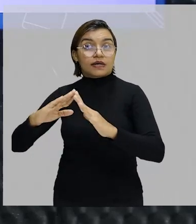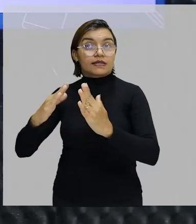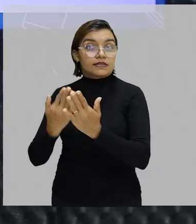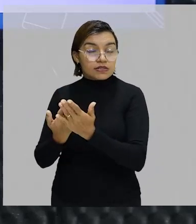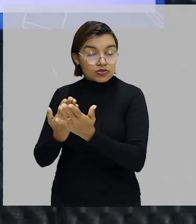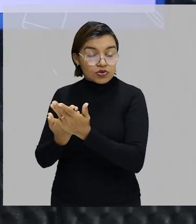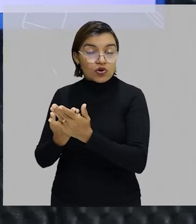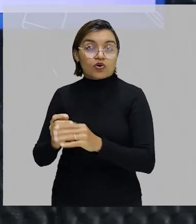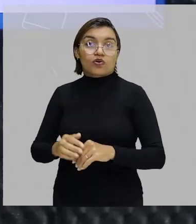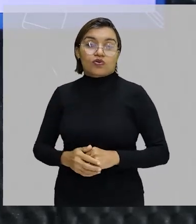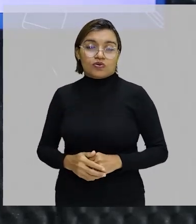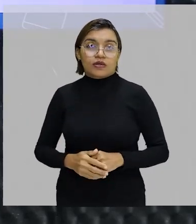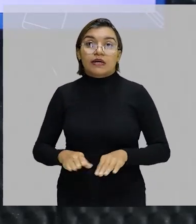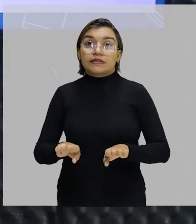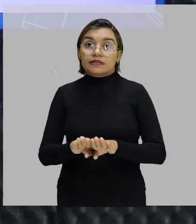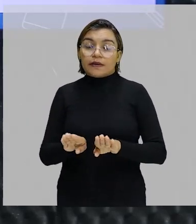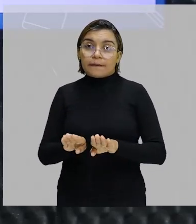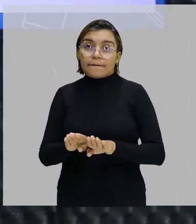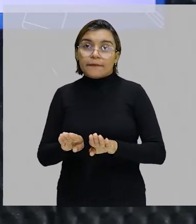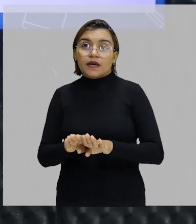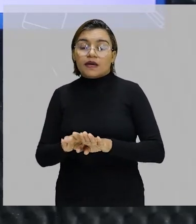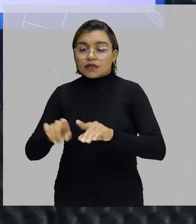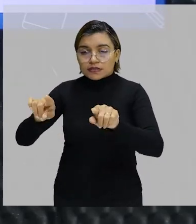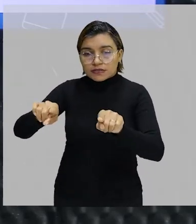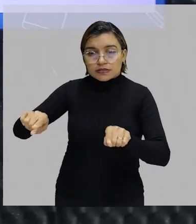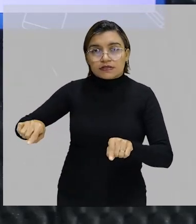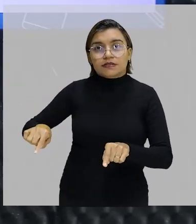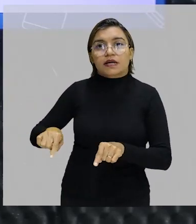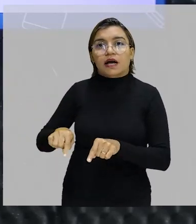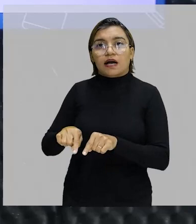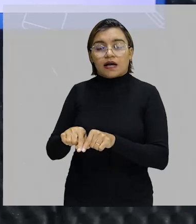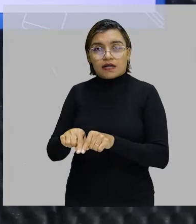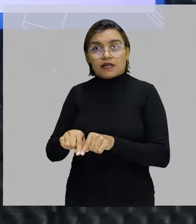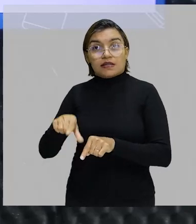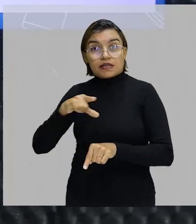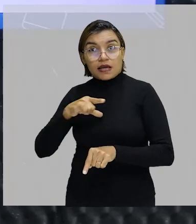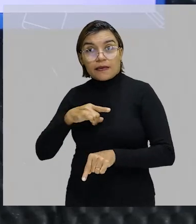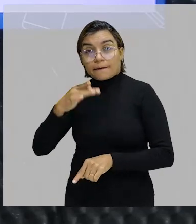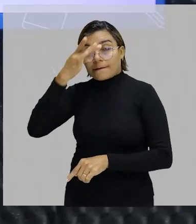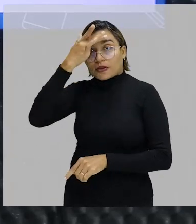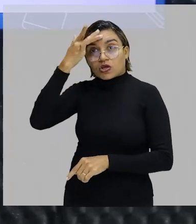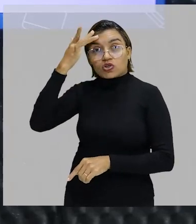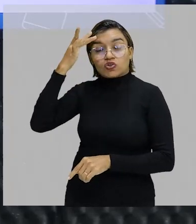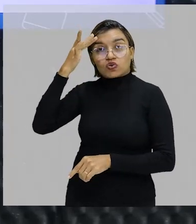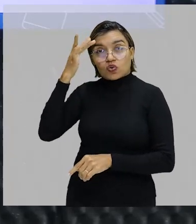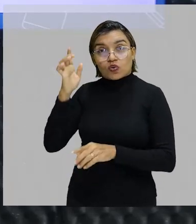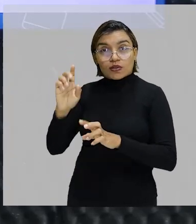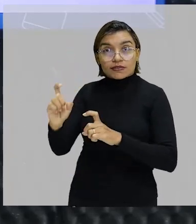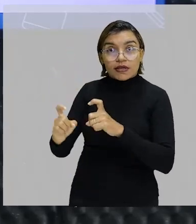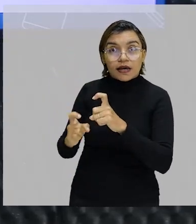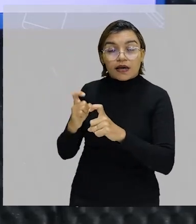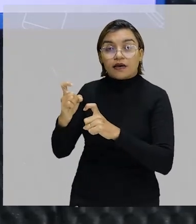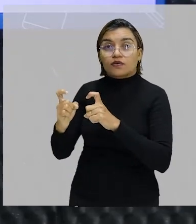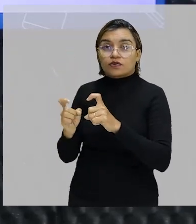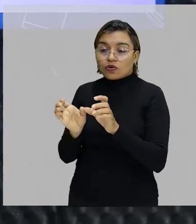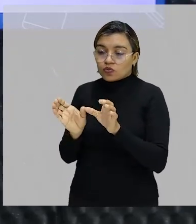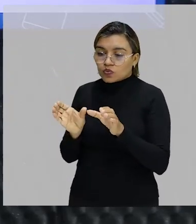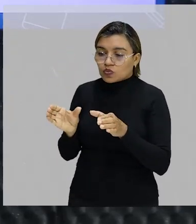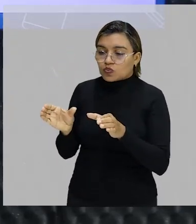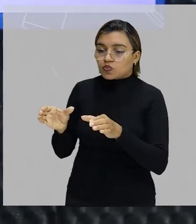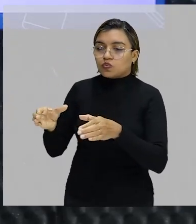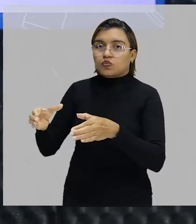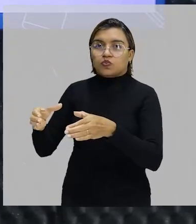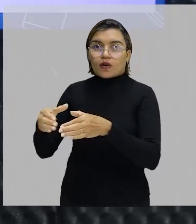reunião em gabinetes, reunião onde há pessoas que vão se ajuntar